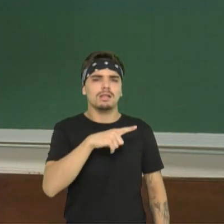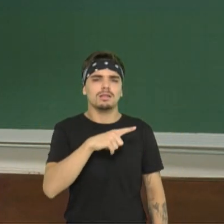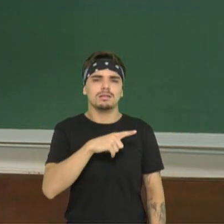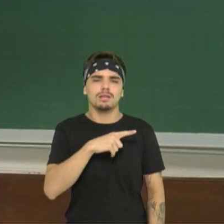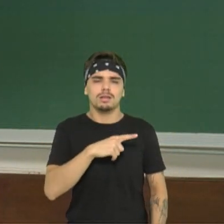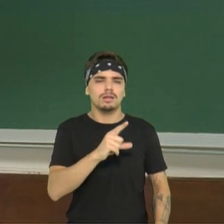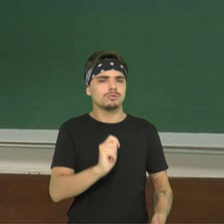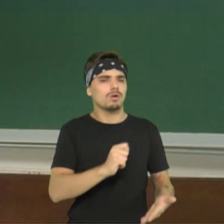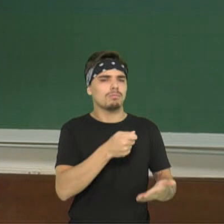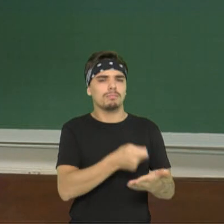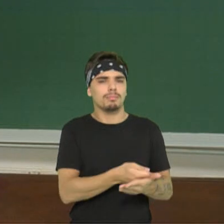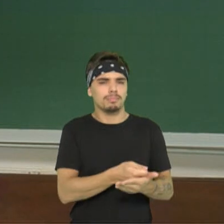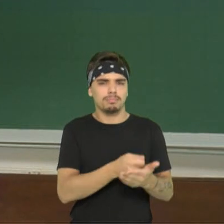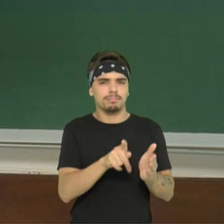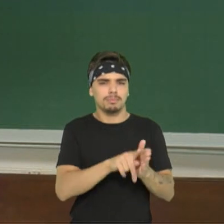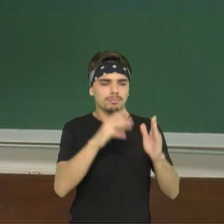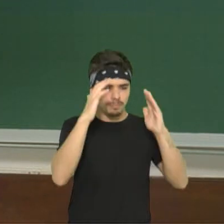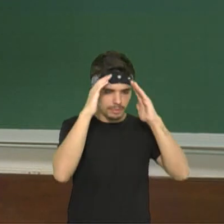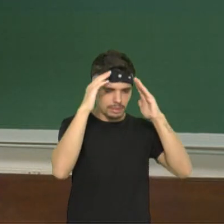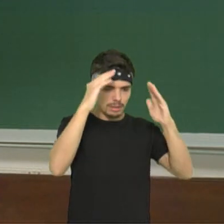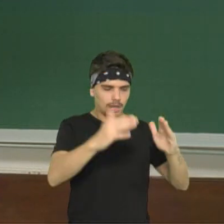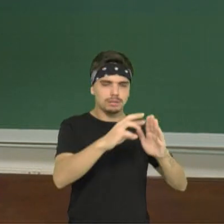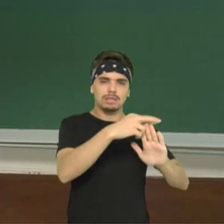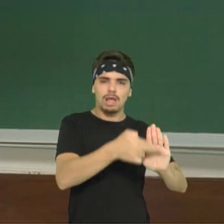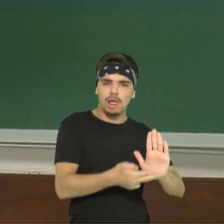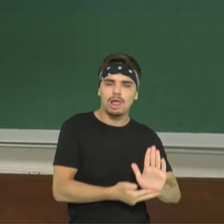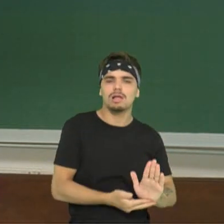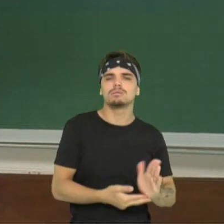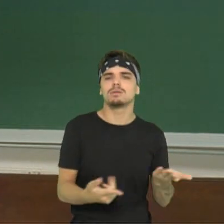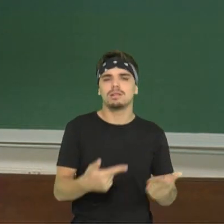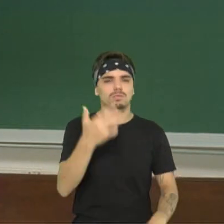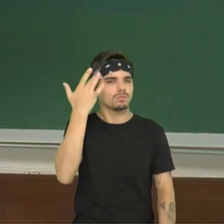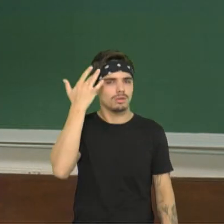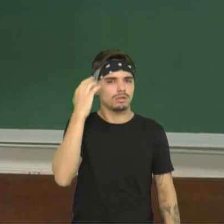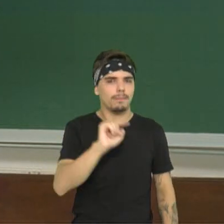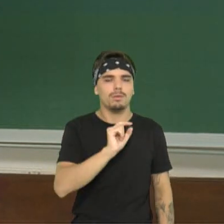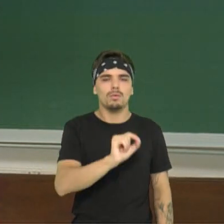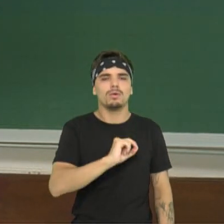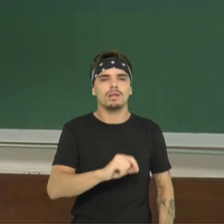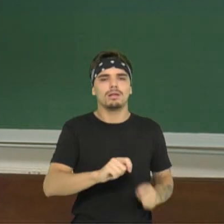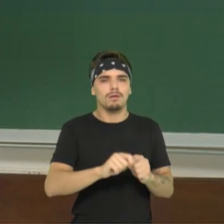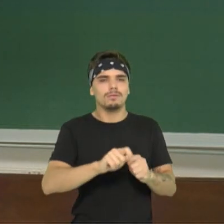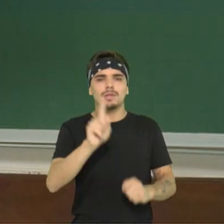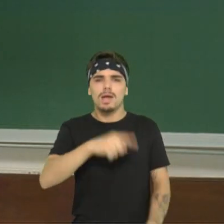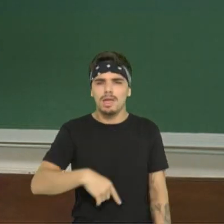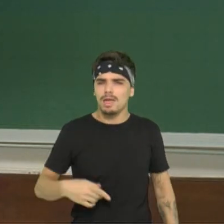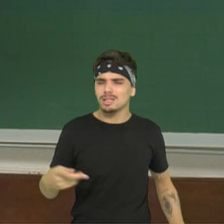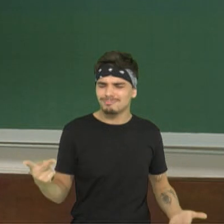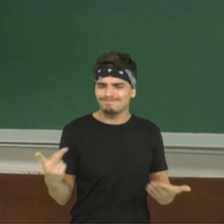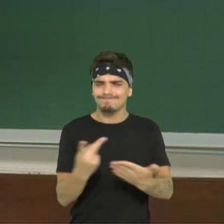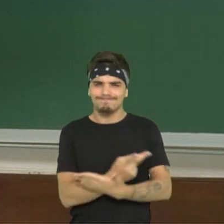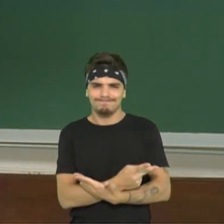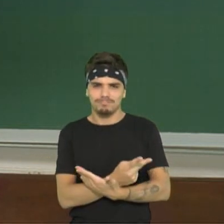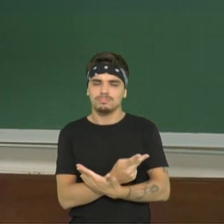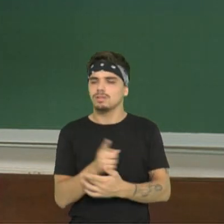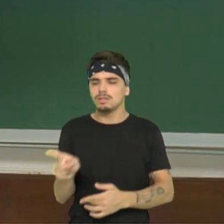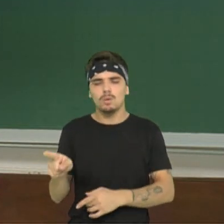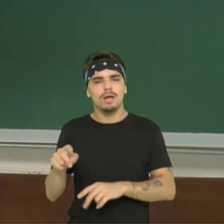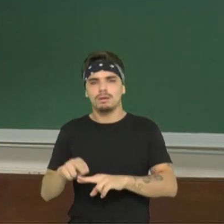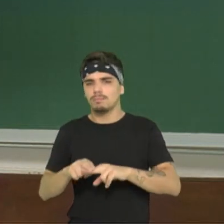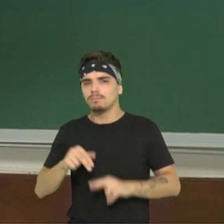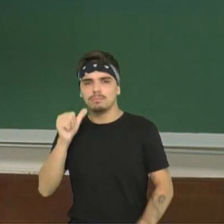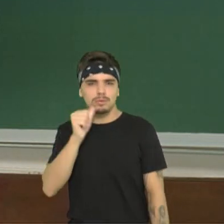um cumpridor de ordens. Ele não entendia que o que ele estava fazendo era tão horrível. E não, ela não está com